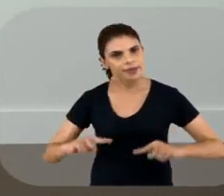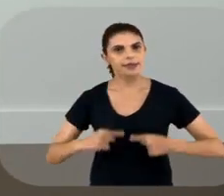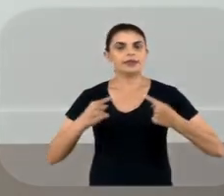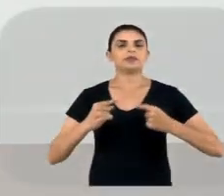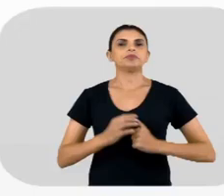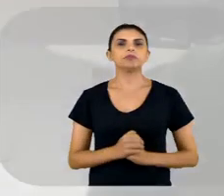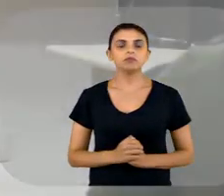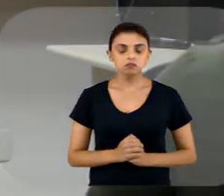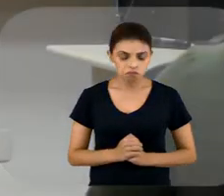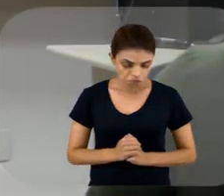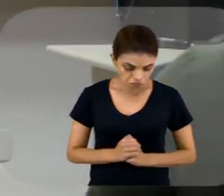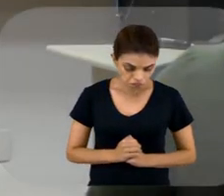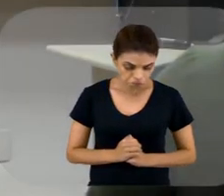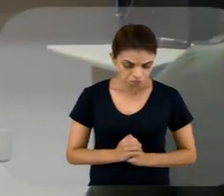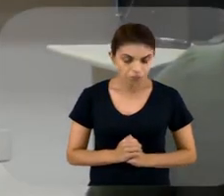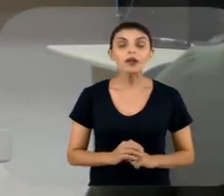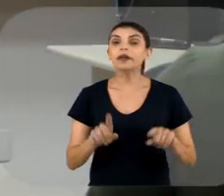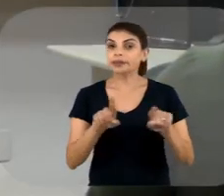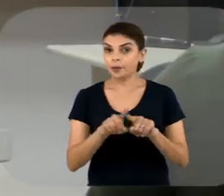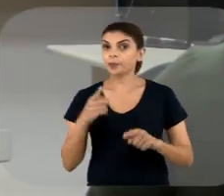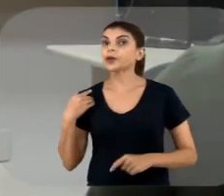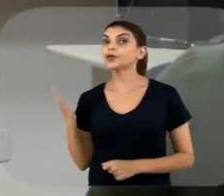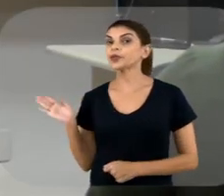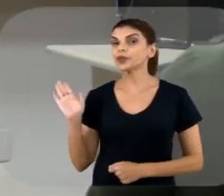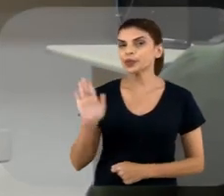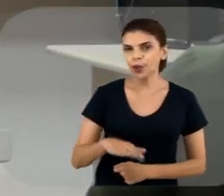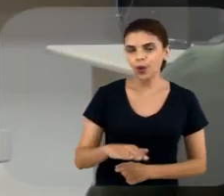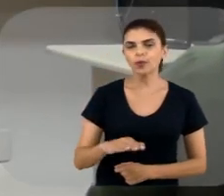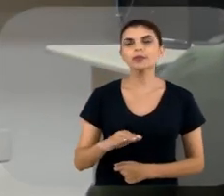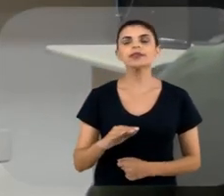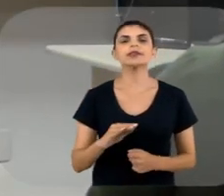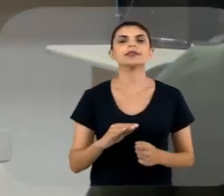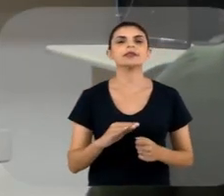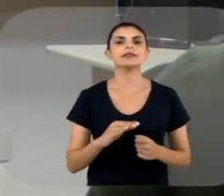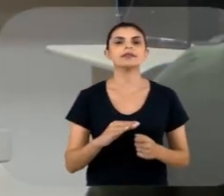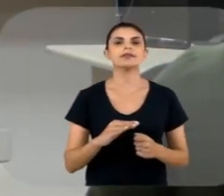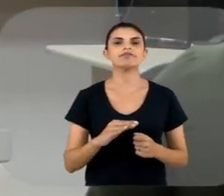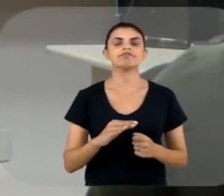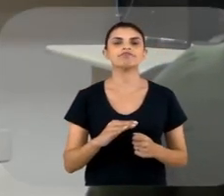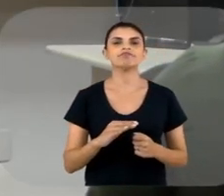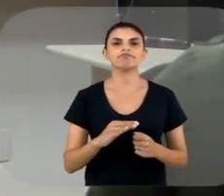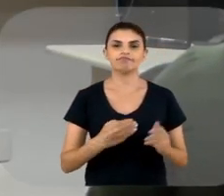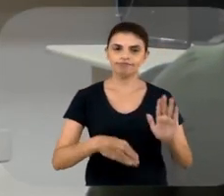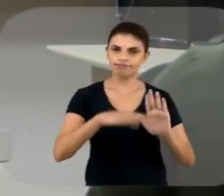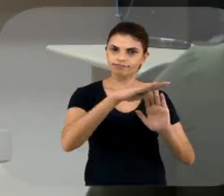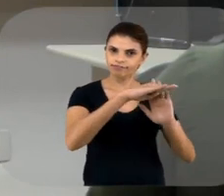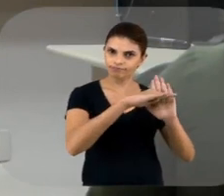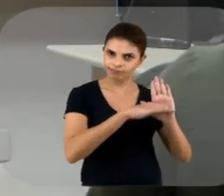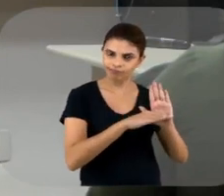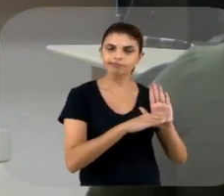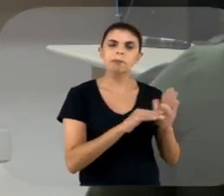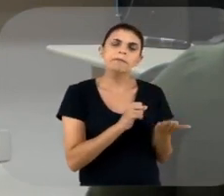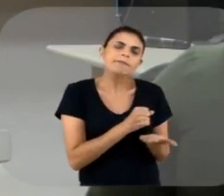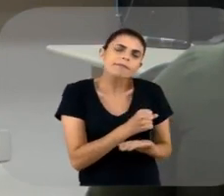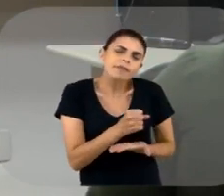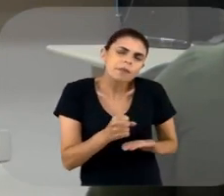é esse. A gente trouxe aqui alguns pontos básicos a se pensar